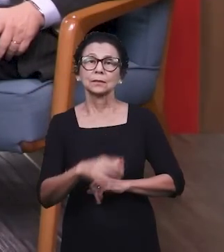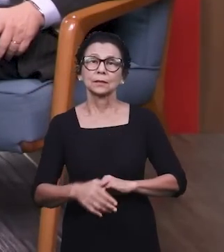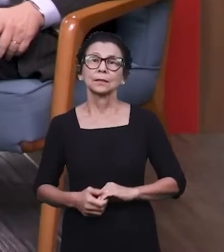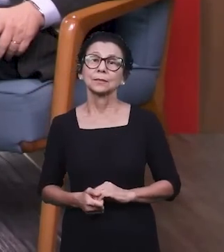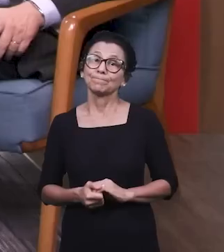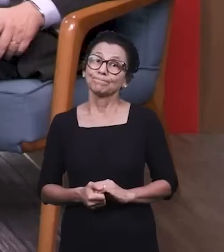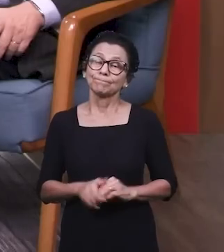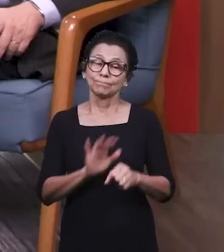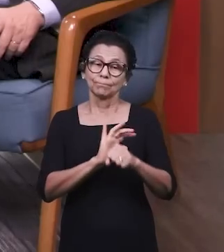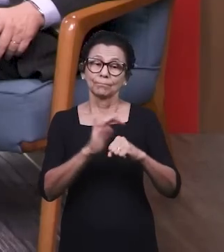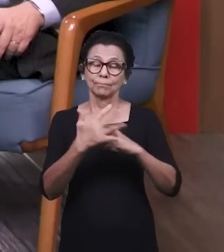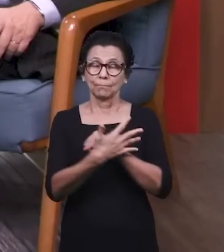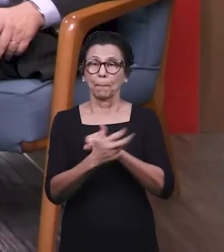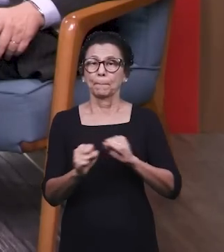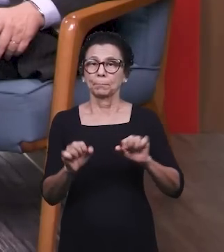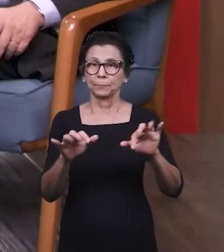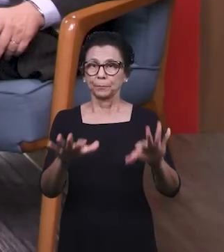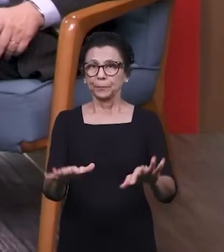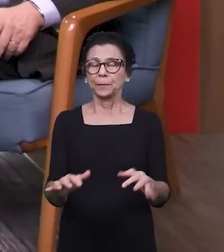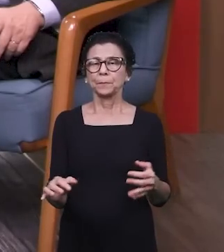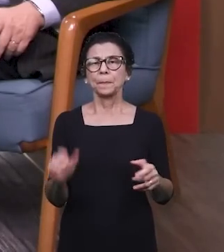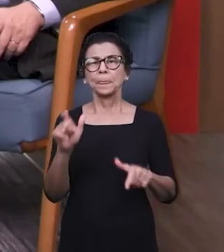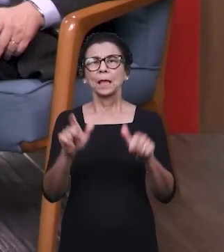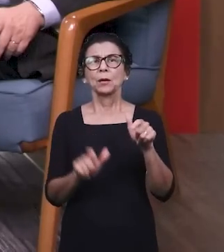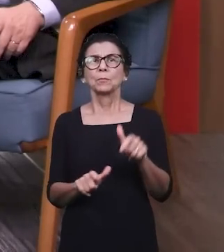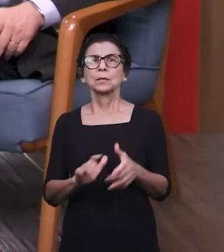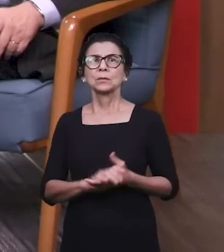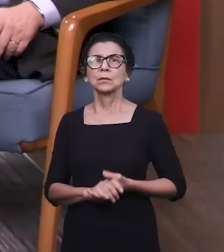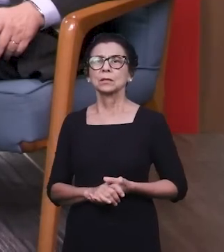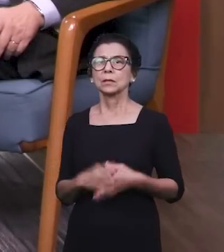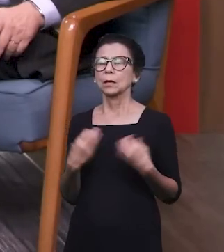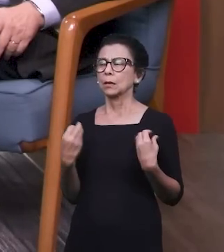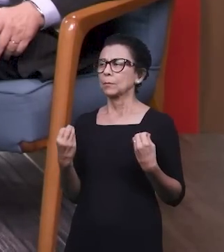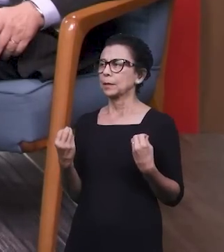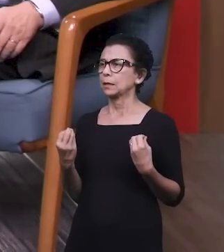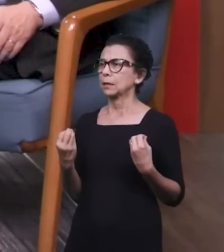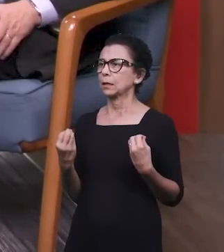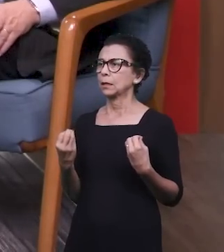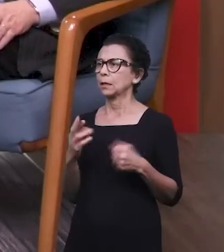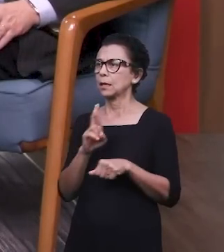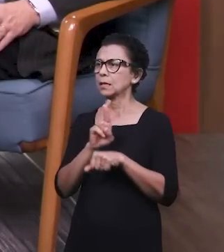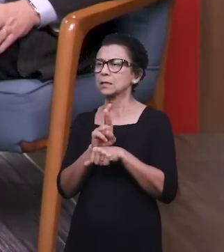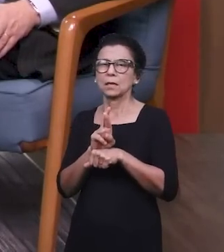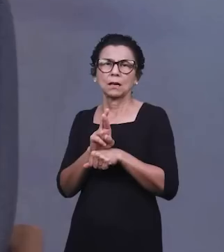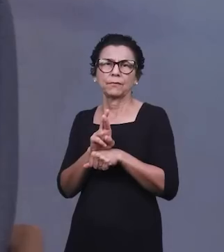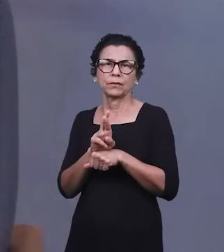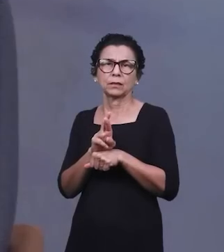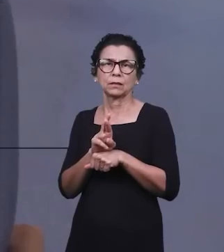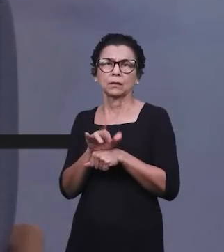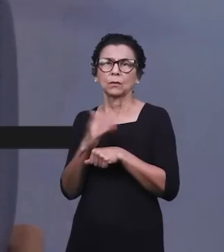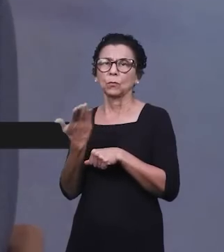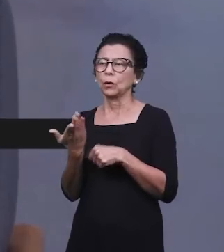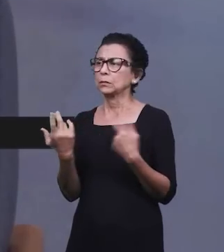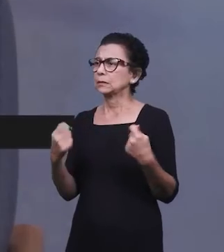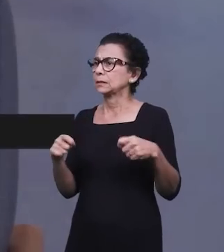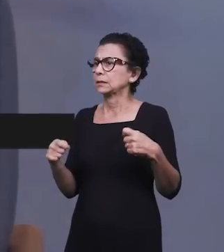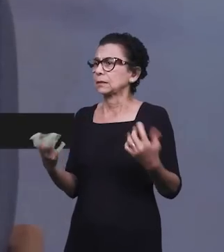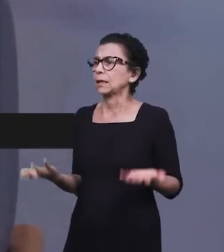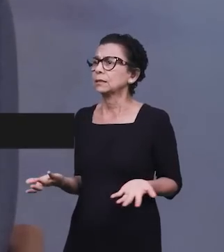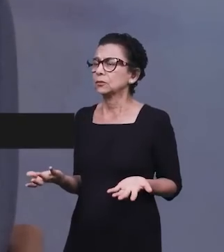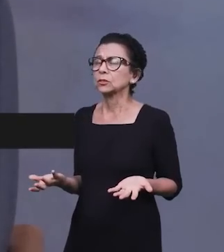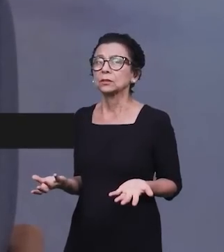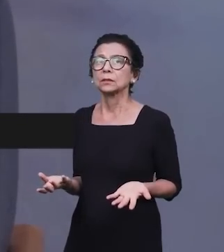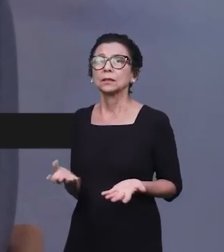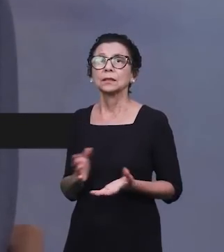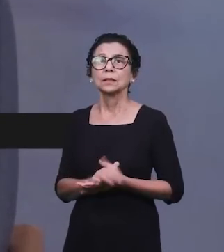na pandemia, Algumas pessoas falavam assim, mas para que eu vou ter reserva de emergência? Qual a necessidade disso? E importante até esclarecer, para